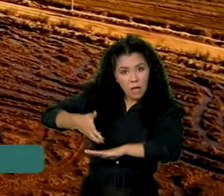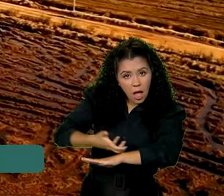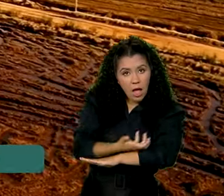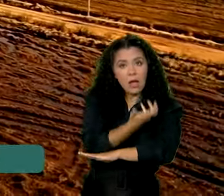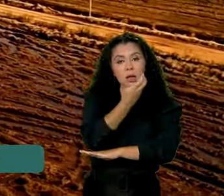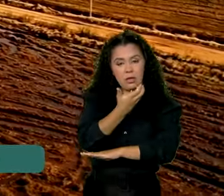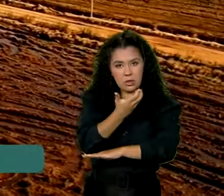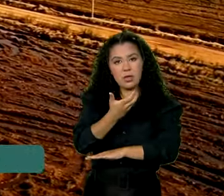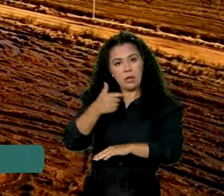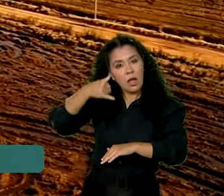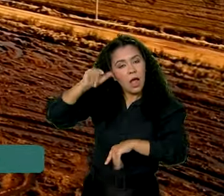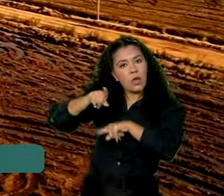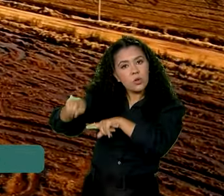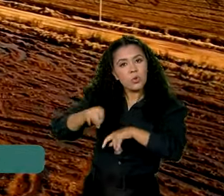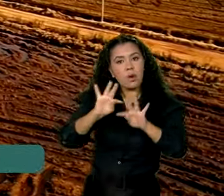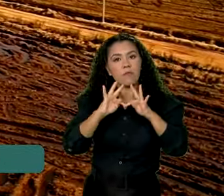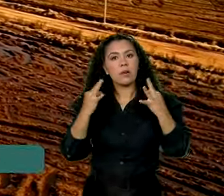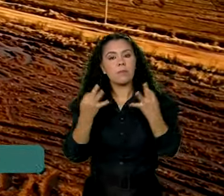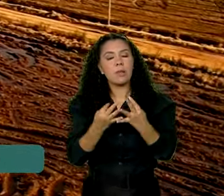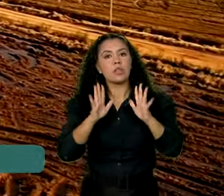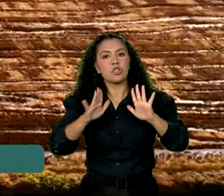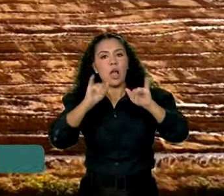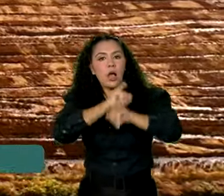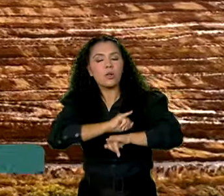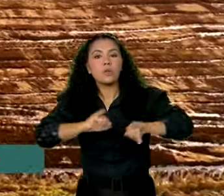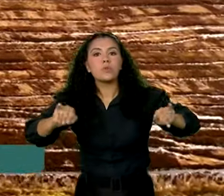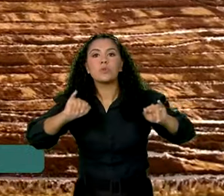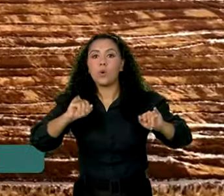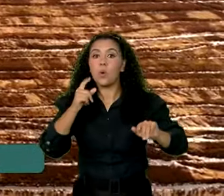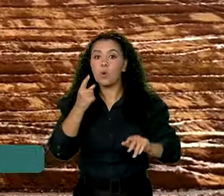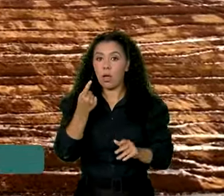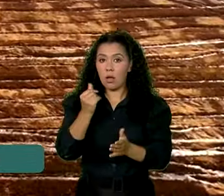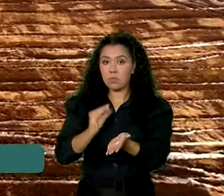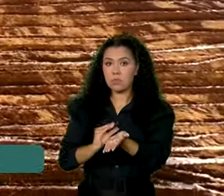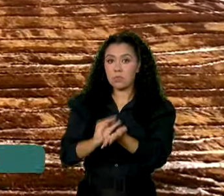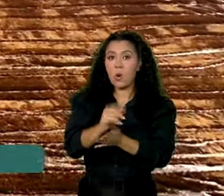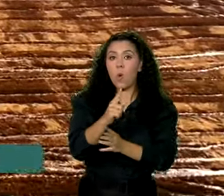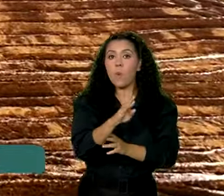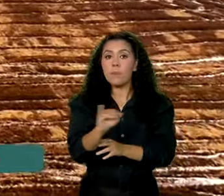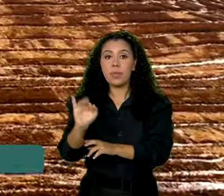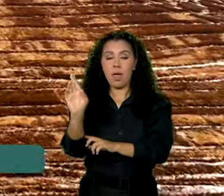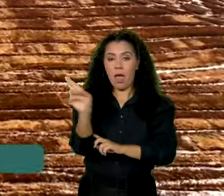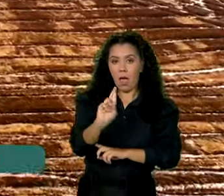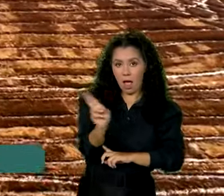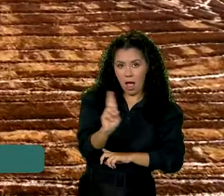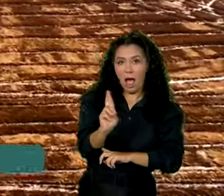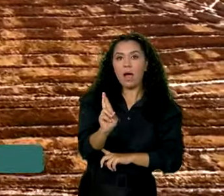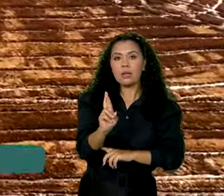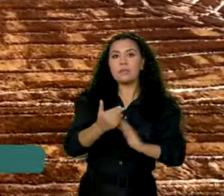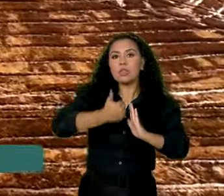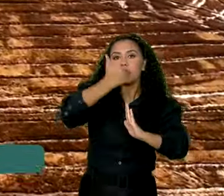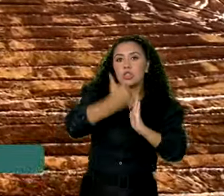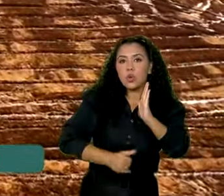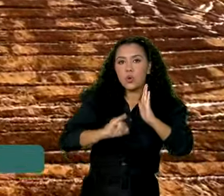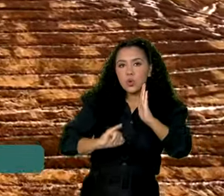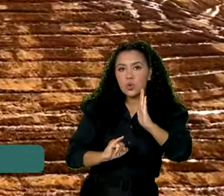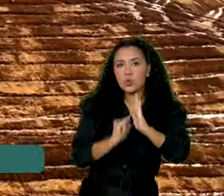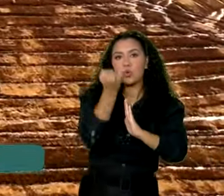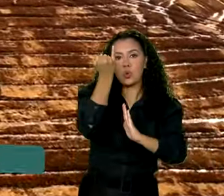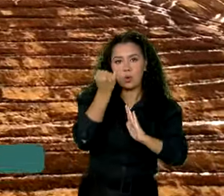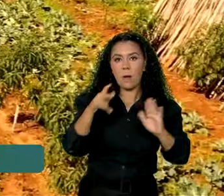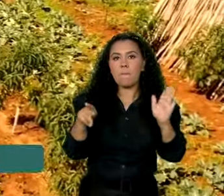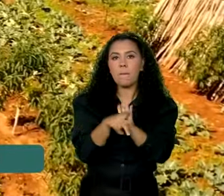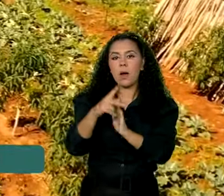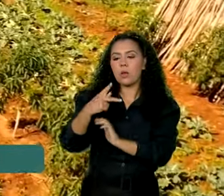Agricultura Familiar anunciou a liberação de R$ 1 bilhão para descontos de juros para o